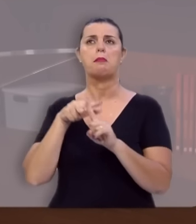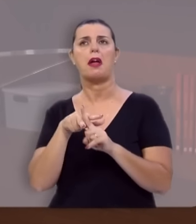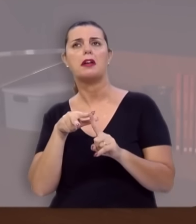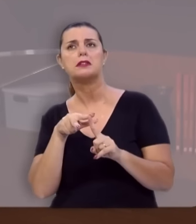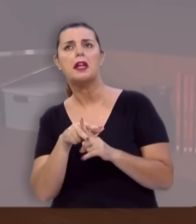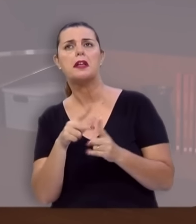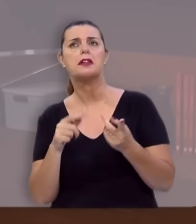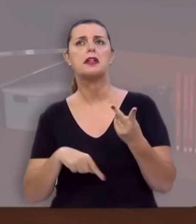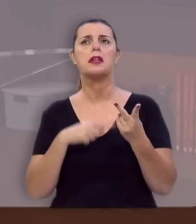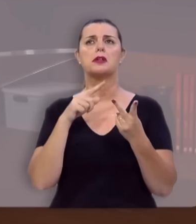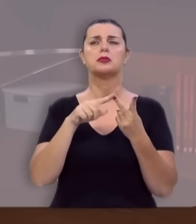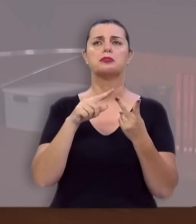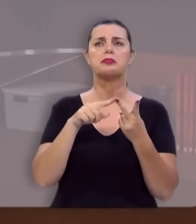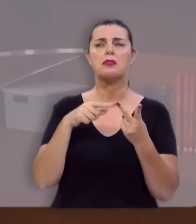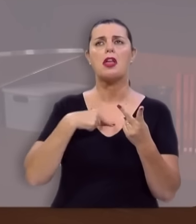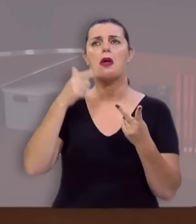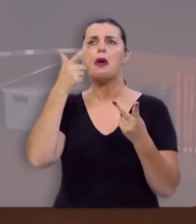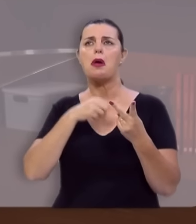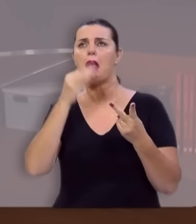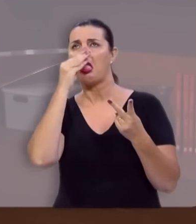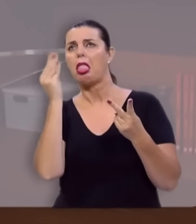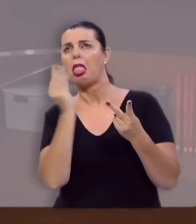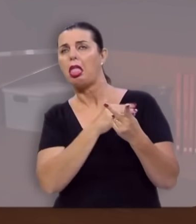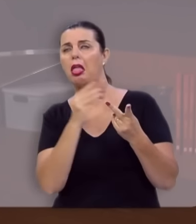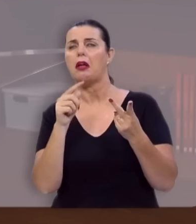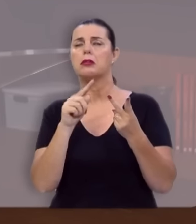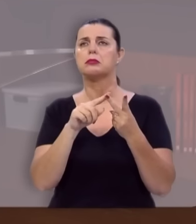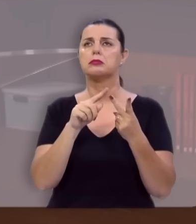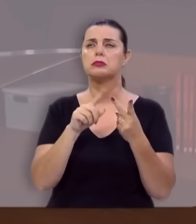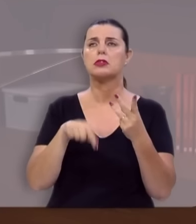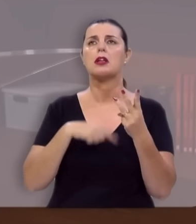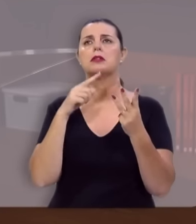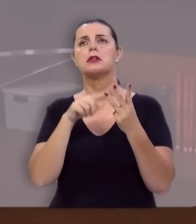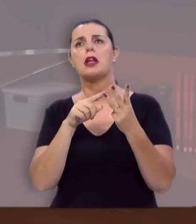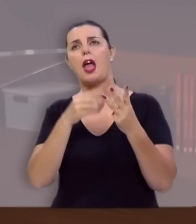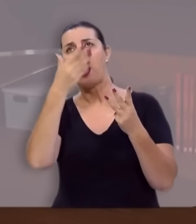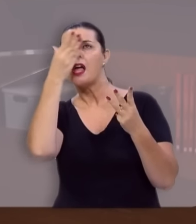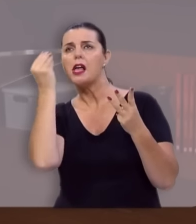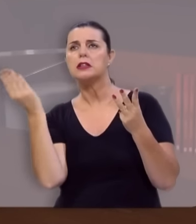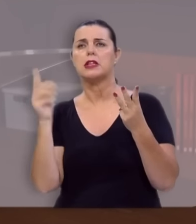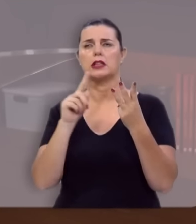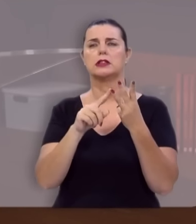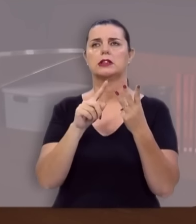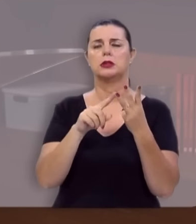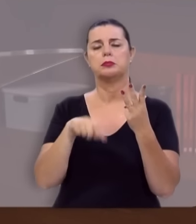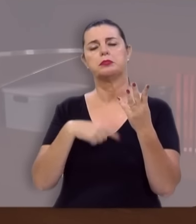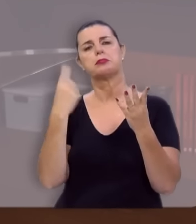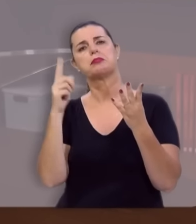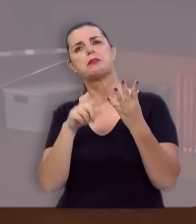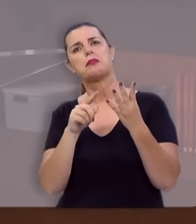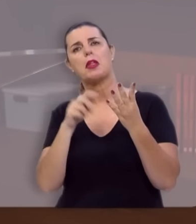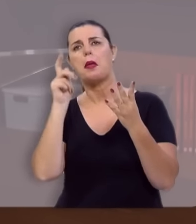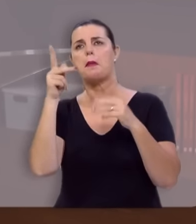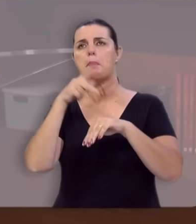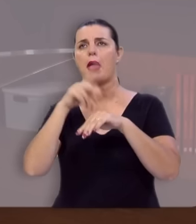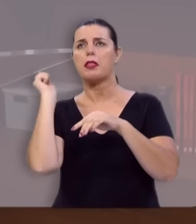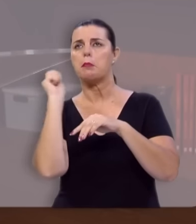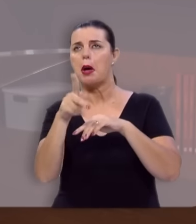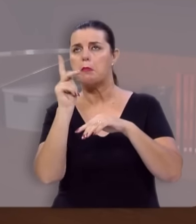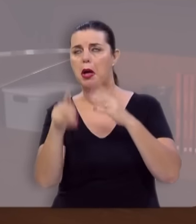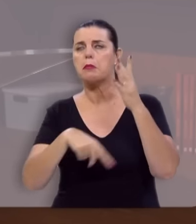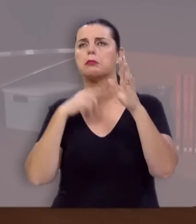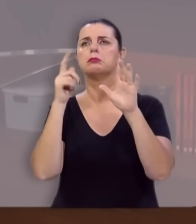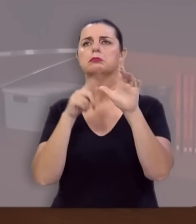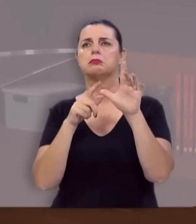perseguido em Damasco, eu fui rejeitado em Jerusalém, eu fui esquecido em Tarso, eu fui apedrejado em